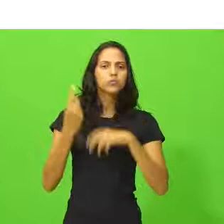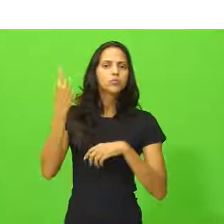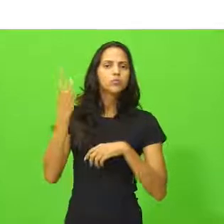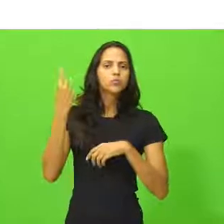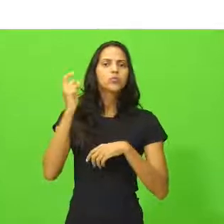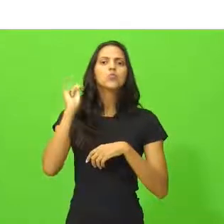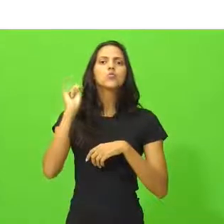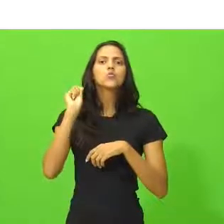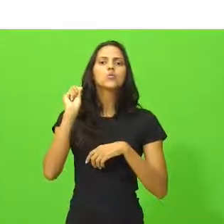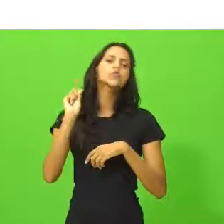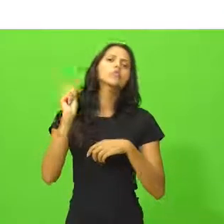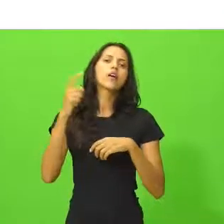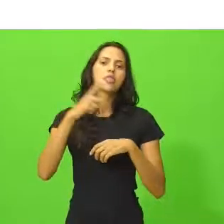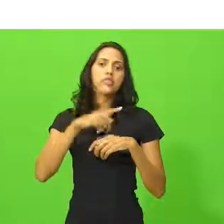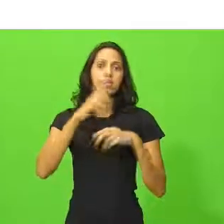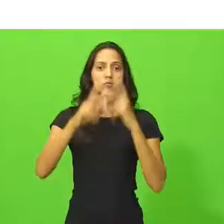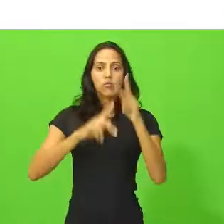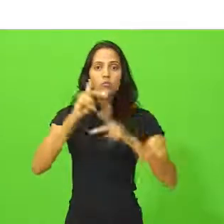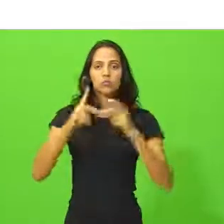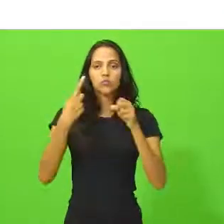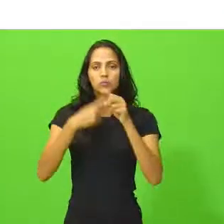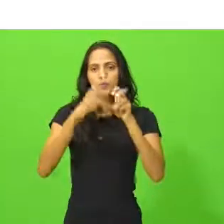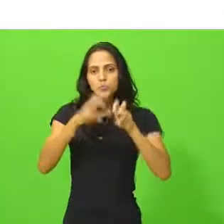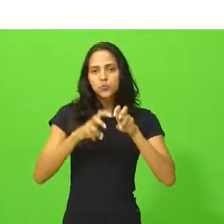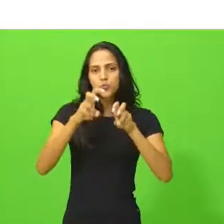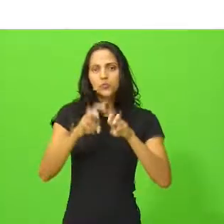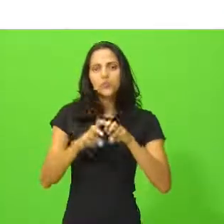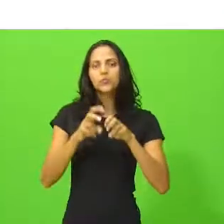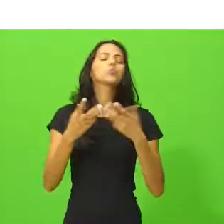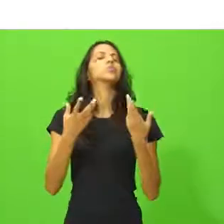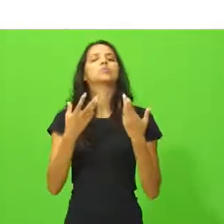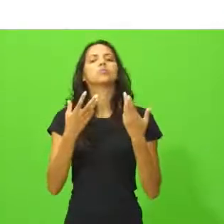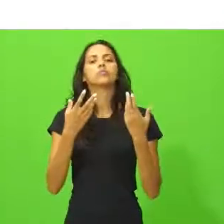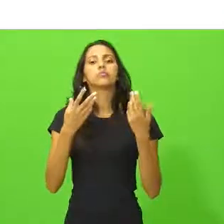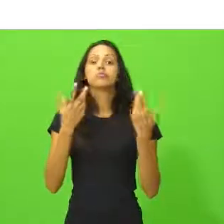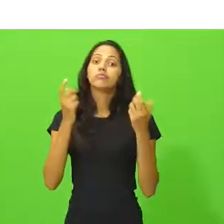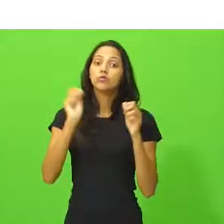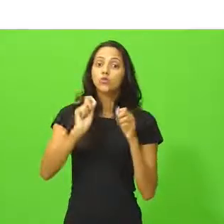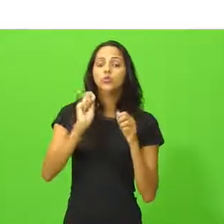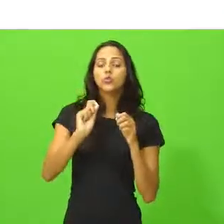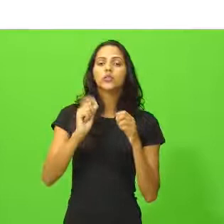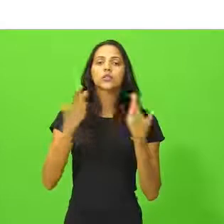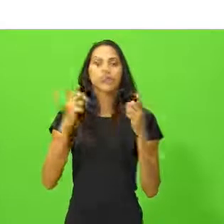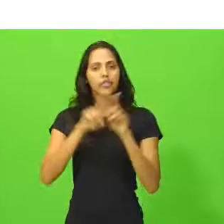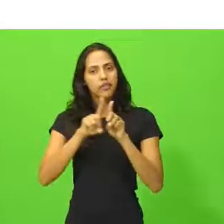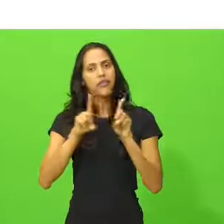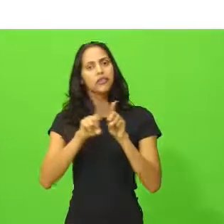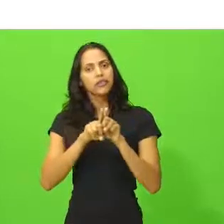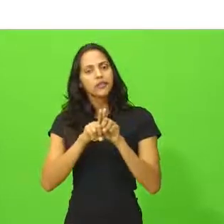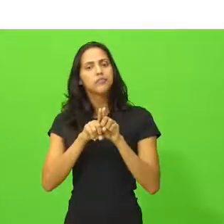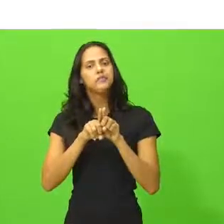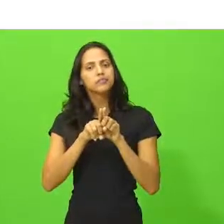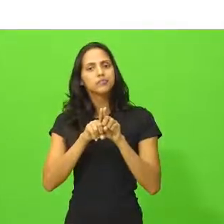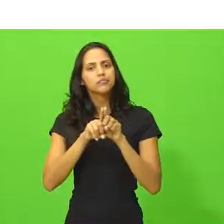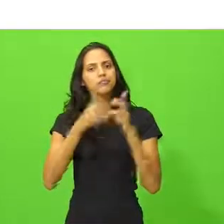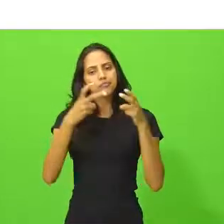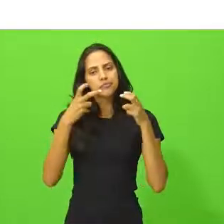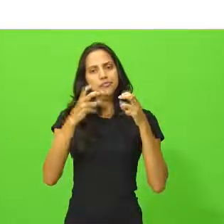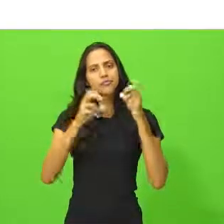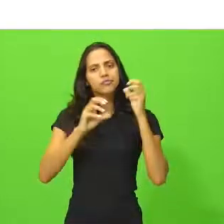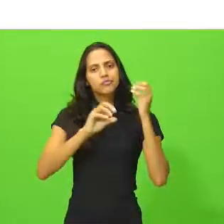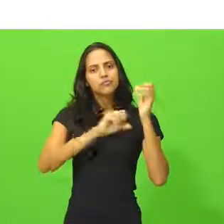a população rural, tá? População rural, que de uma certa forma também tem umas mudanças